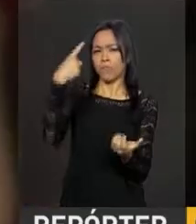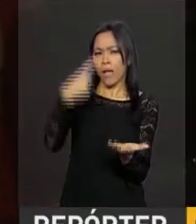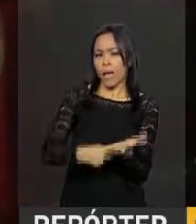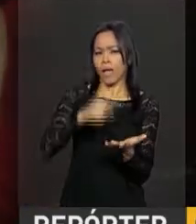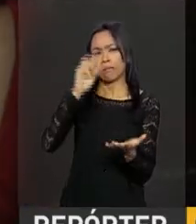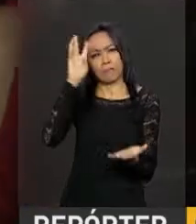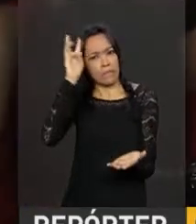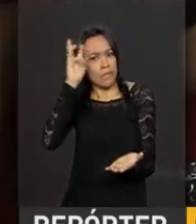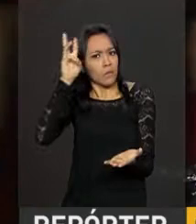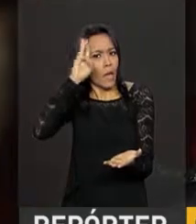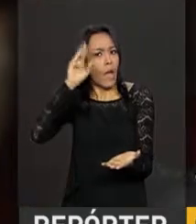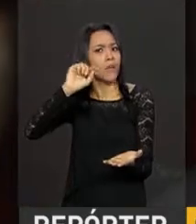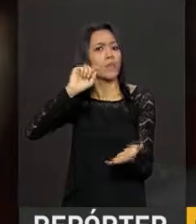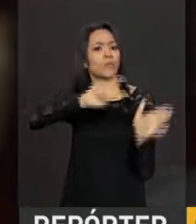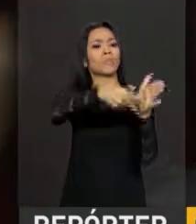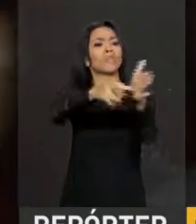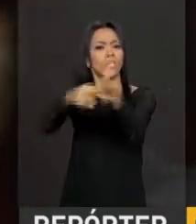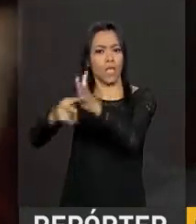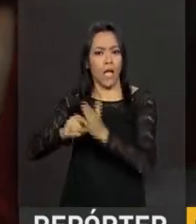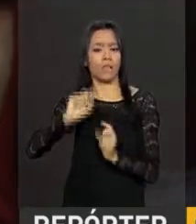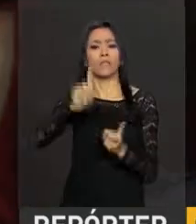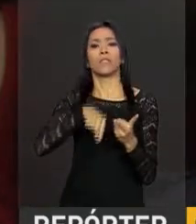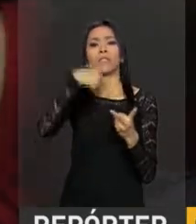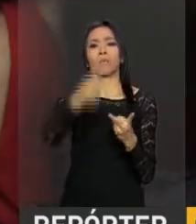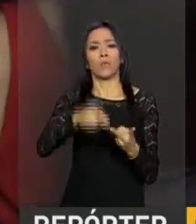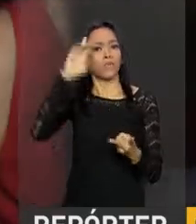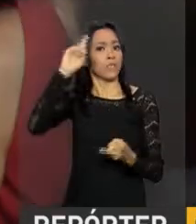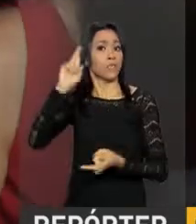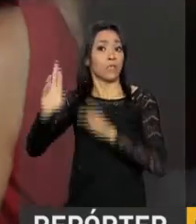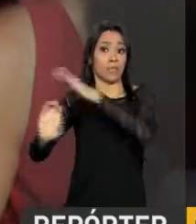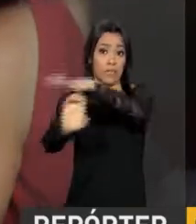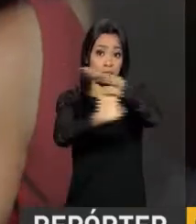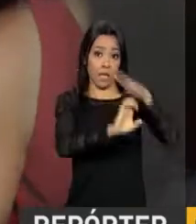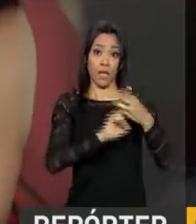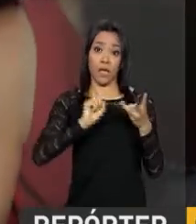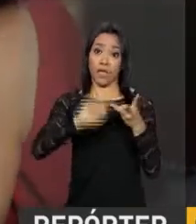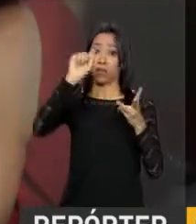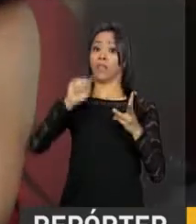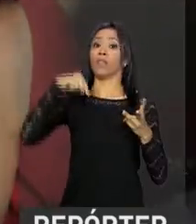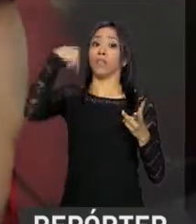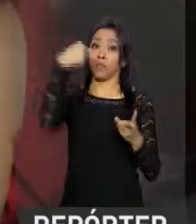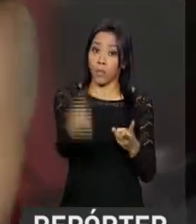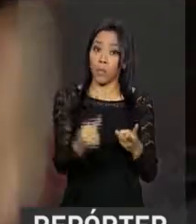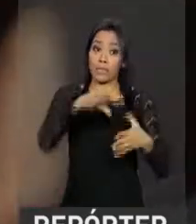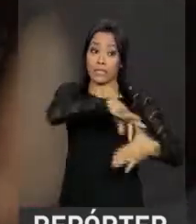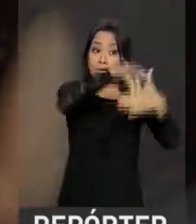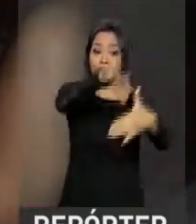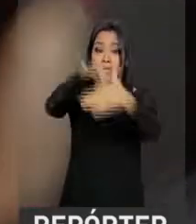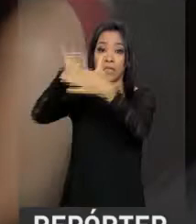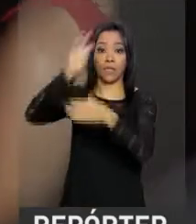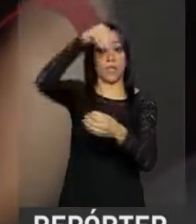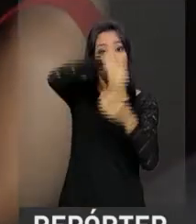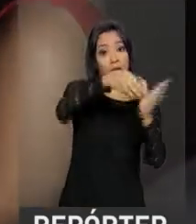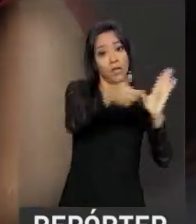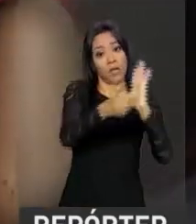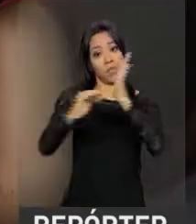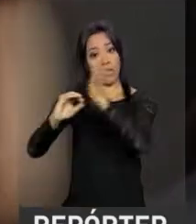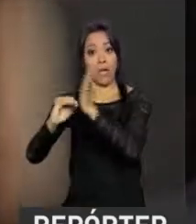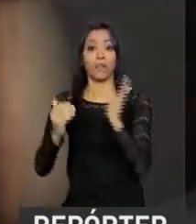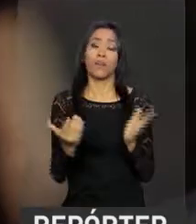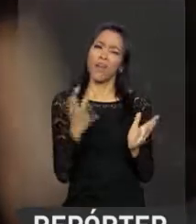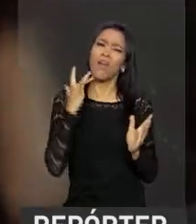a primeira reunião com centrais sindicais em seguida com os empresários logo depois com líderes na câmara e líder no senado a gente